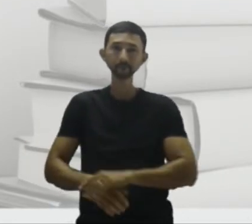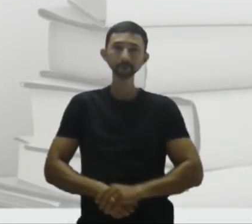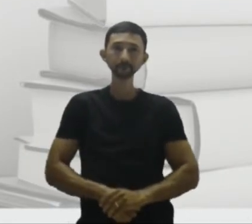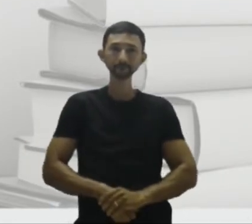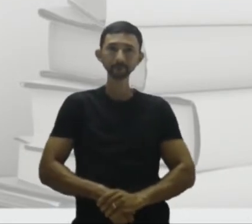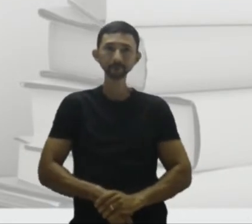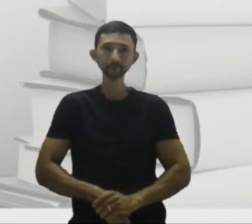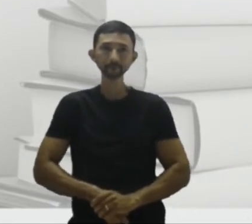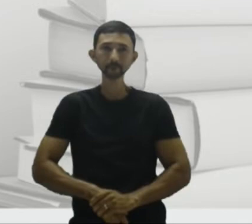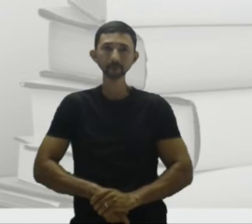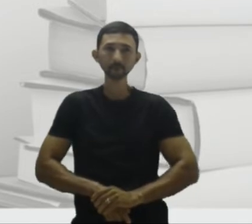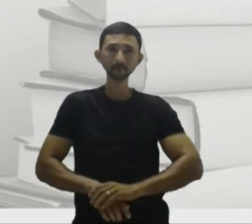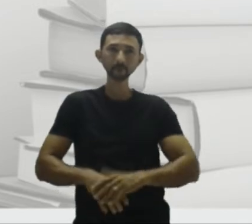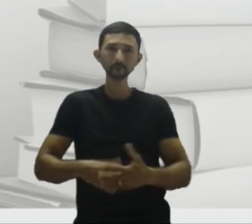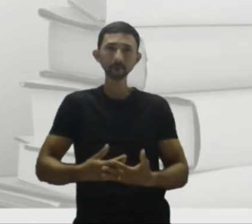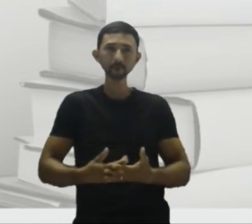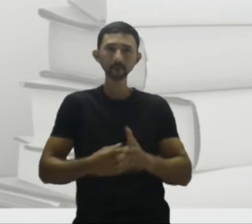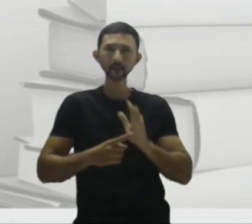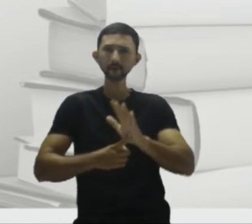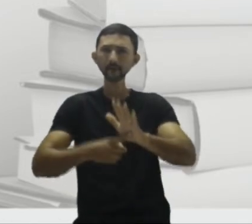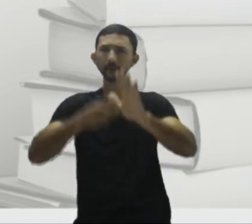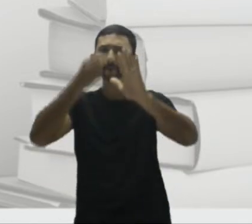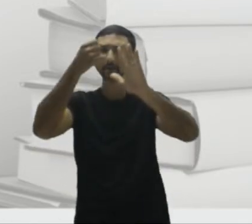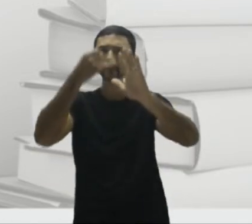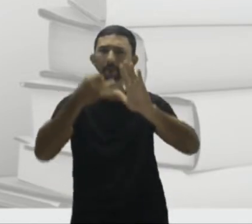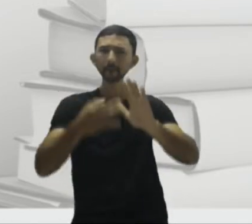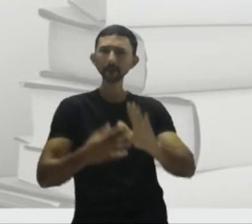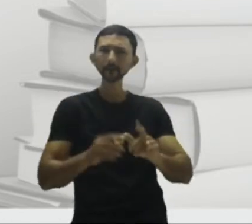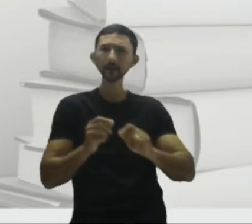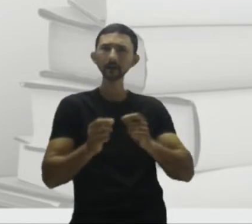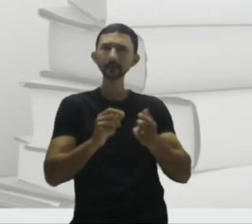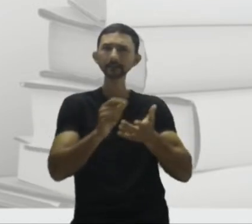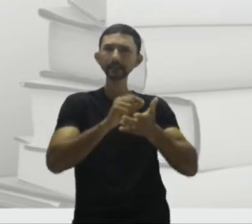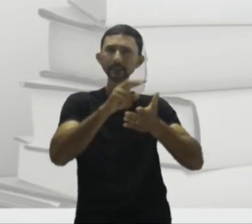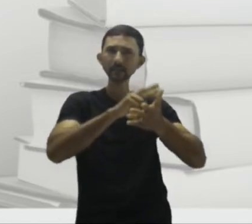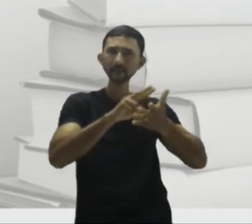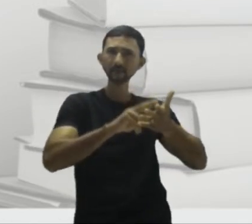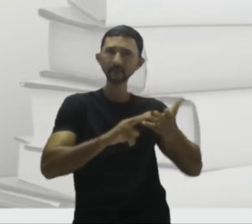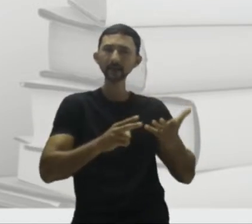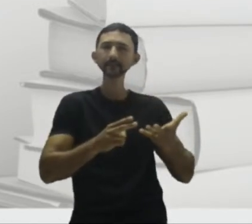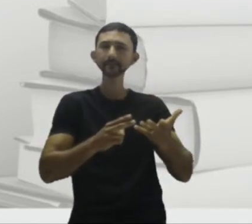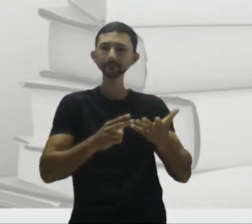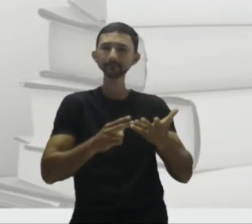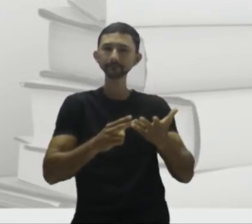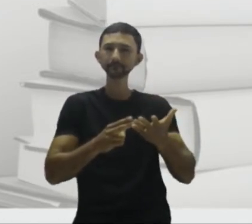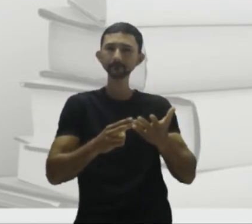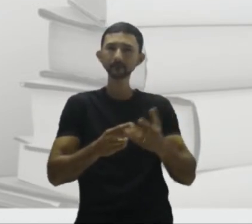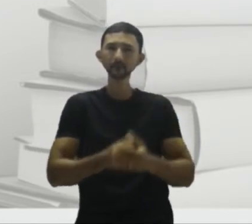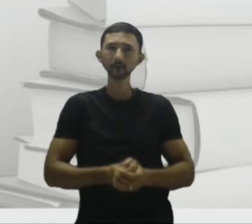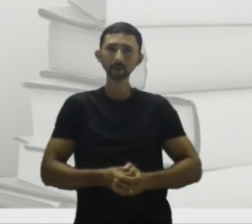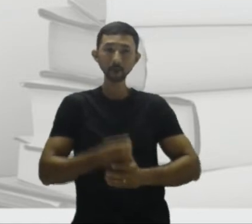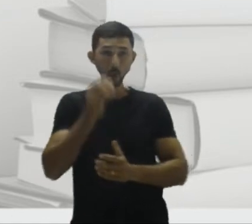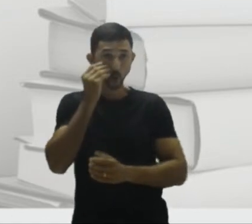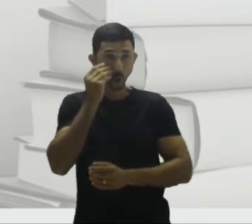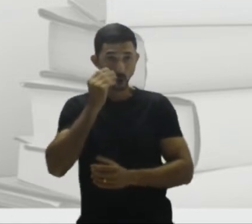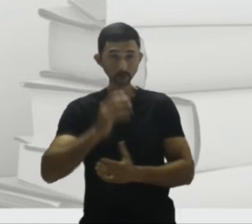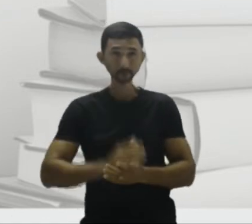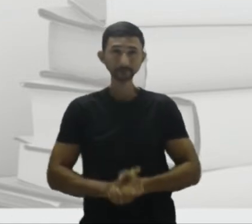que diz, mostrando para vocês como o texto era escrito em versos, certo? Olha aqui o que